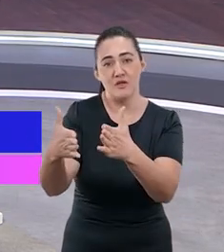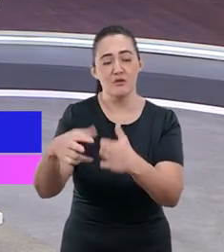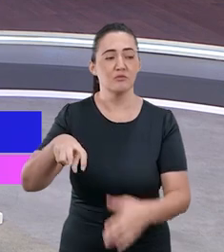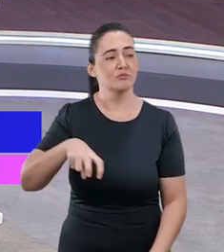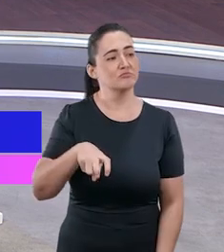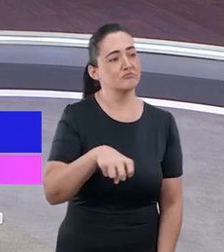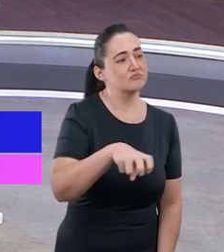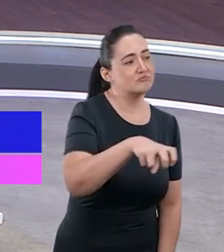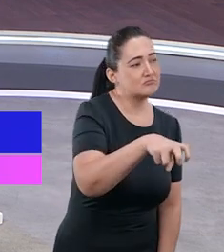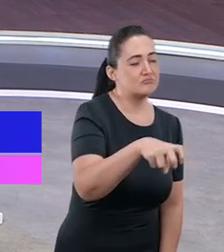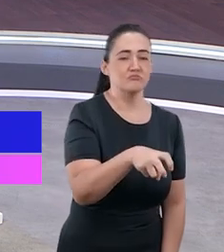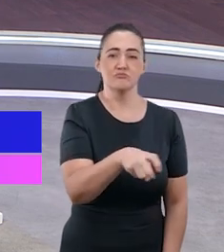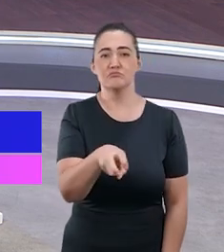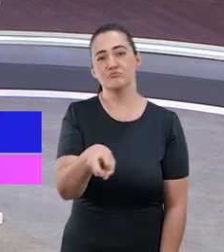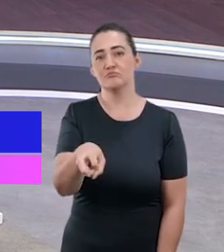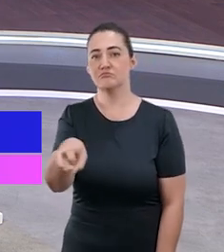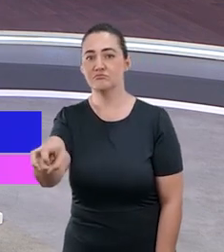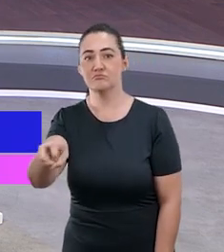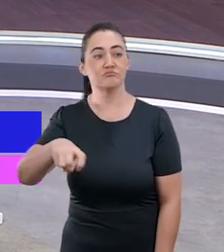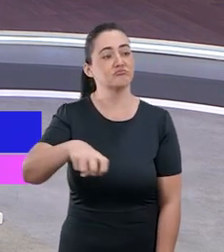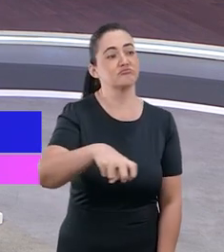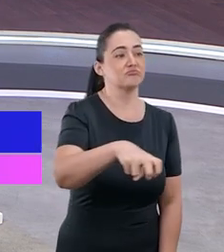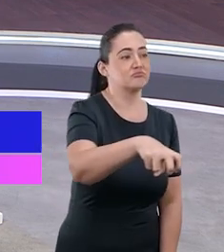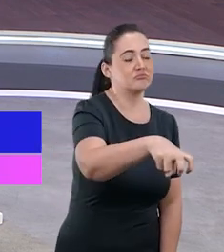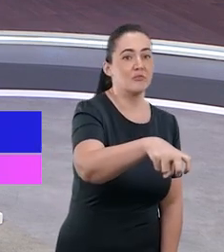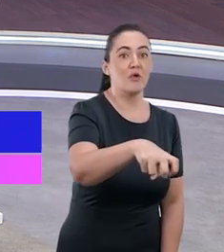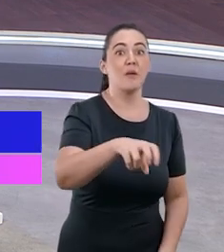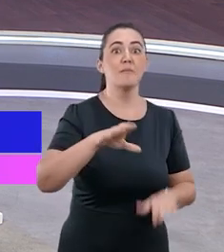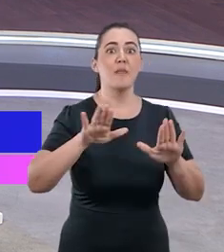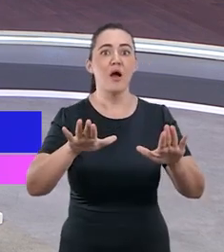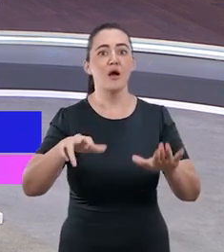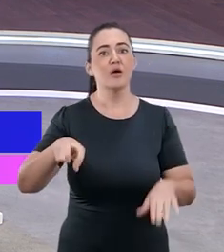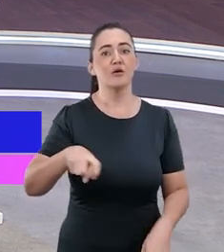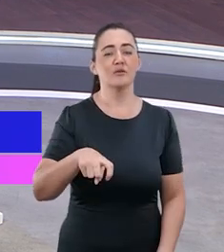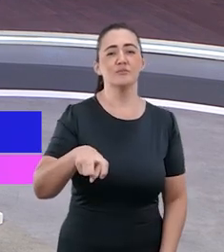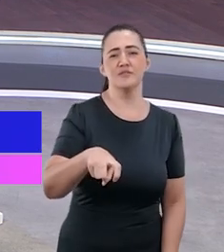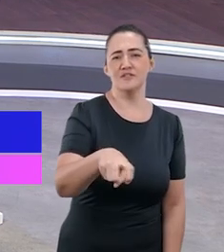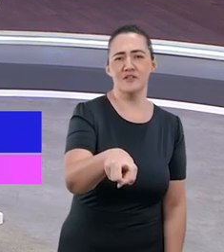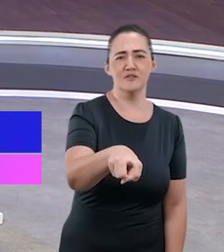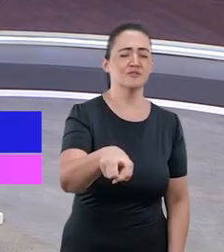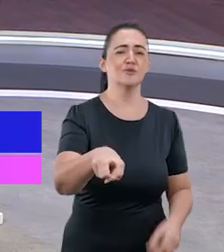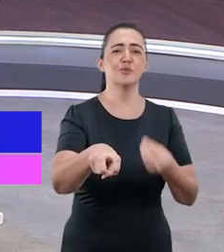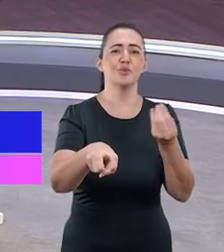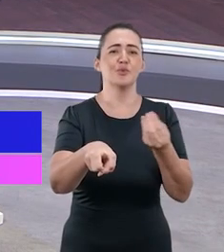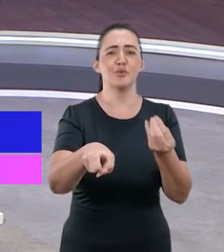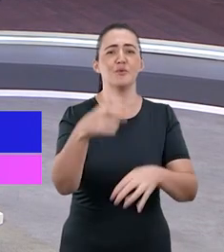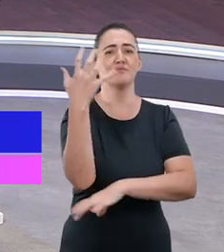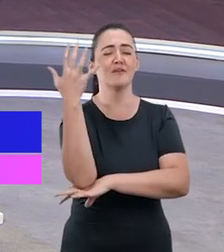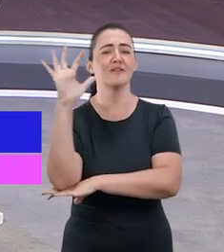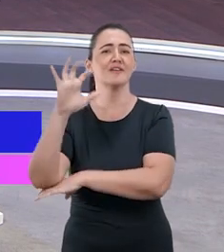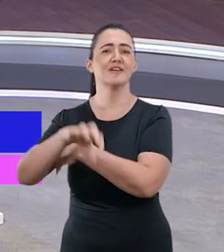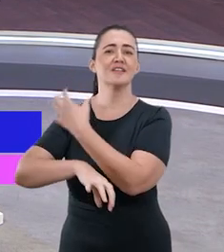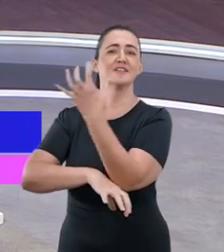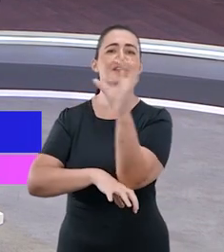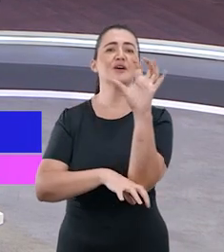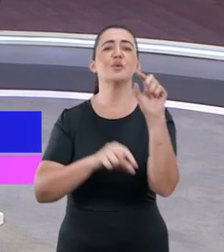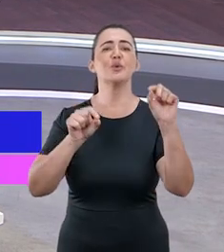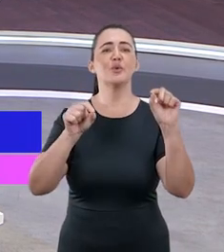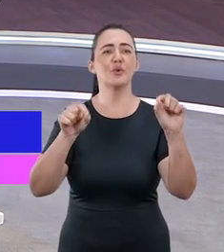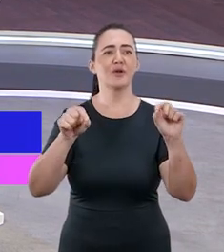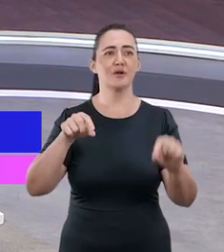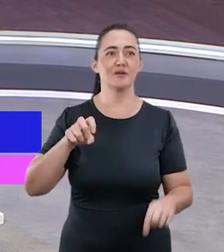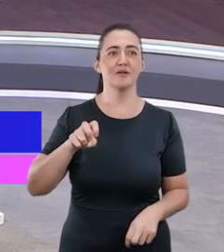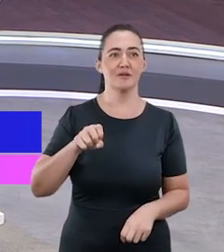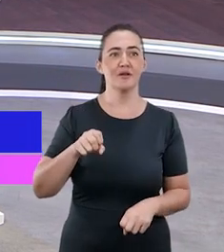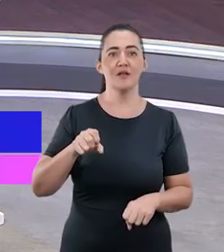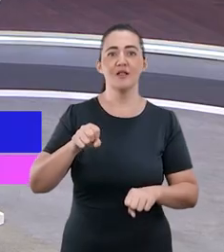ele foi para o outro, ele foi para um lado, foi para o outro. E o bezerro, quando passou por aquela mata, ele deixou as marcas por onde ele